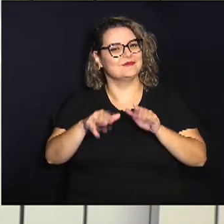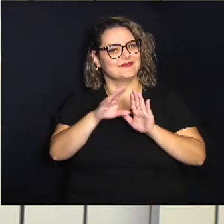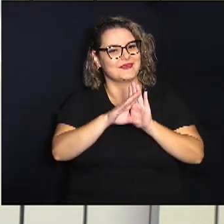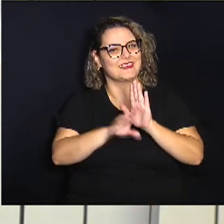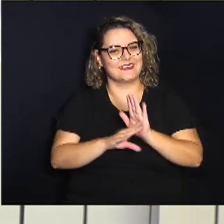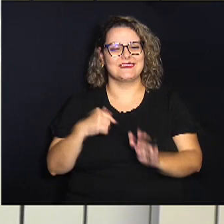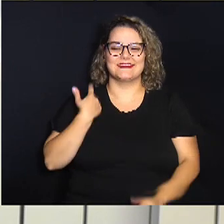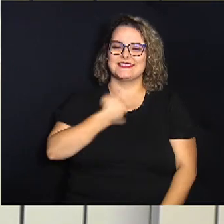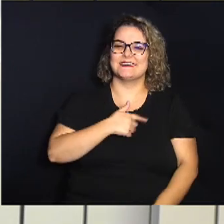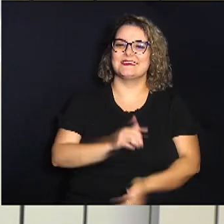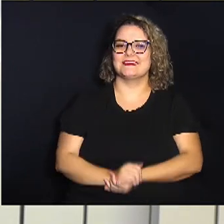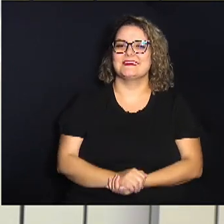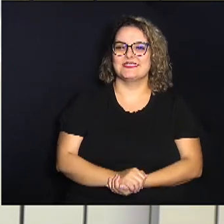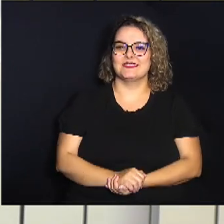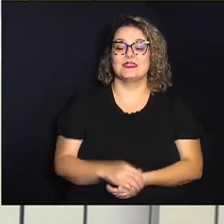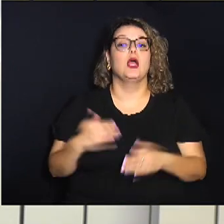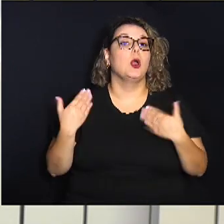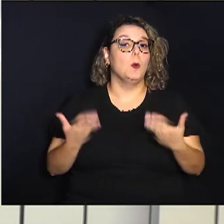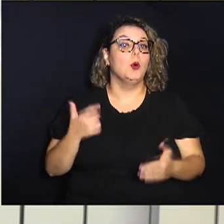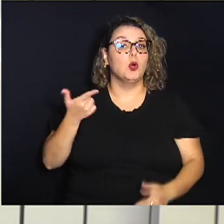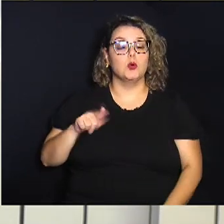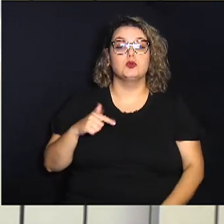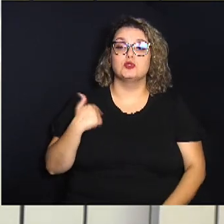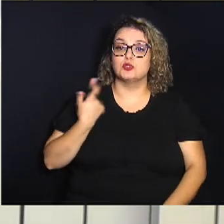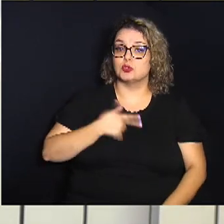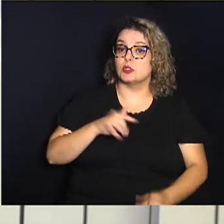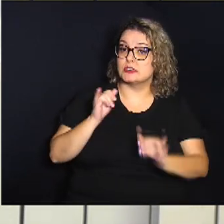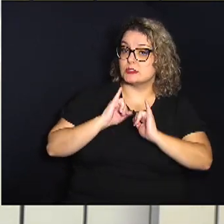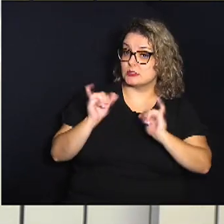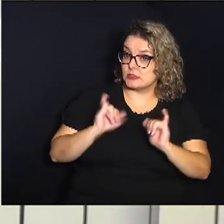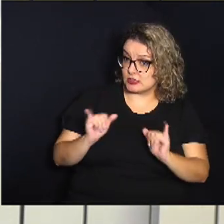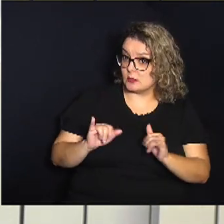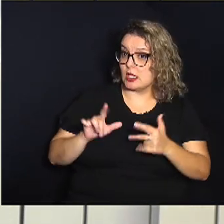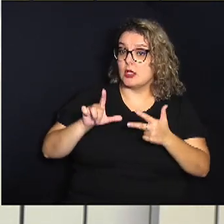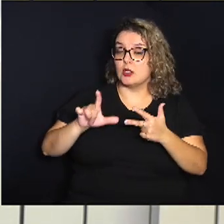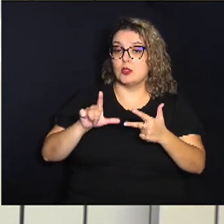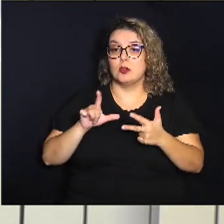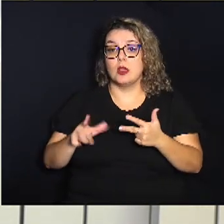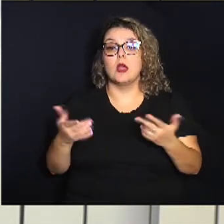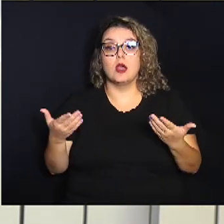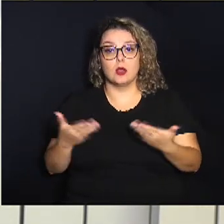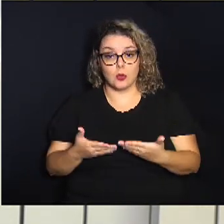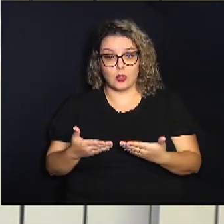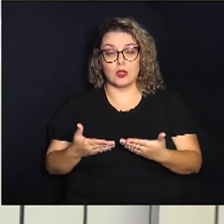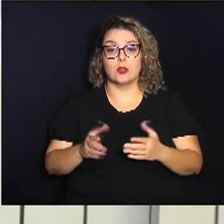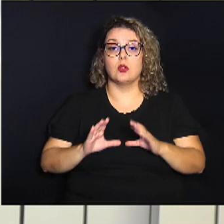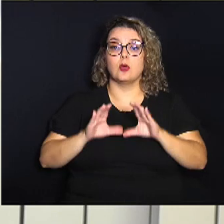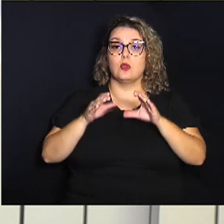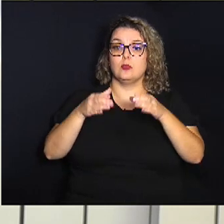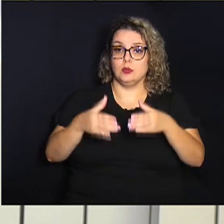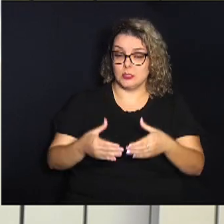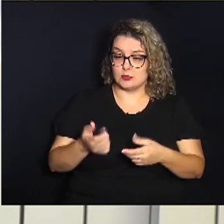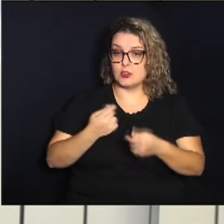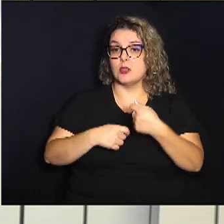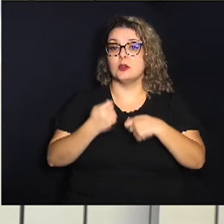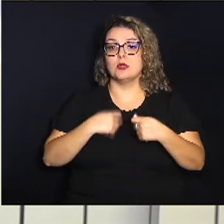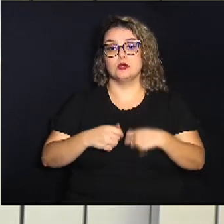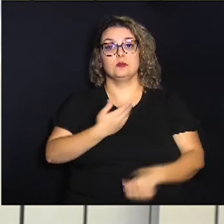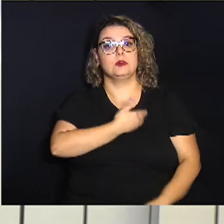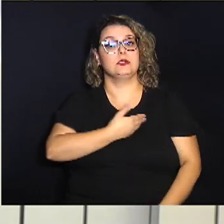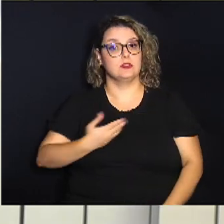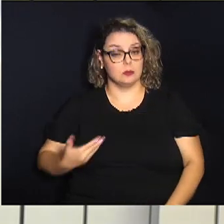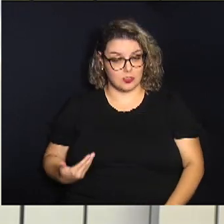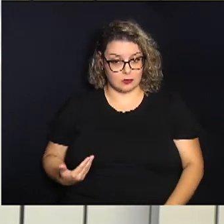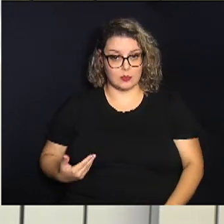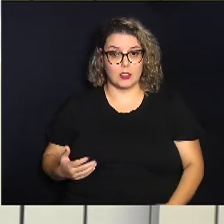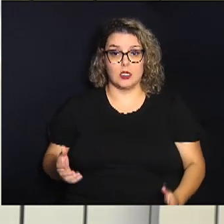programação. Bom, a gente segue aqui com as notícias do Legislativo, agora com a Comissão de Administração Pública, que